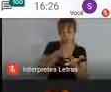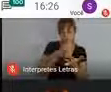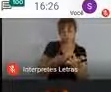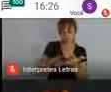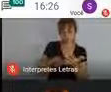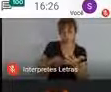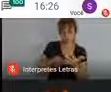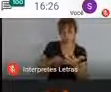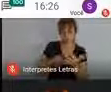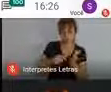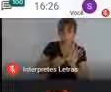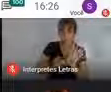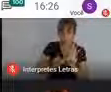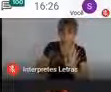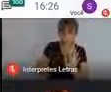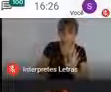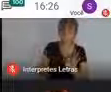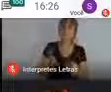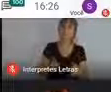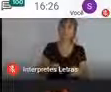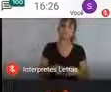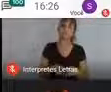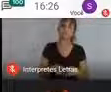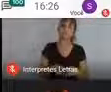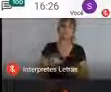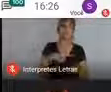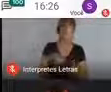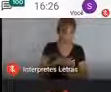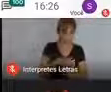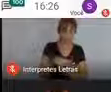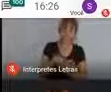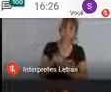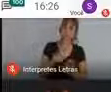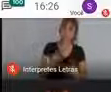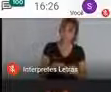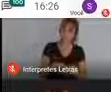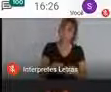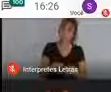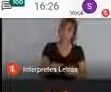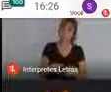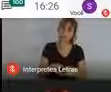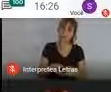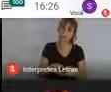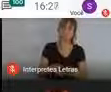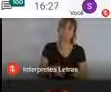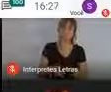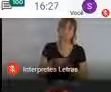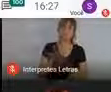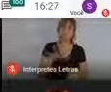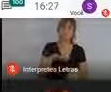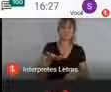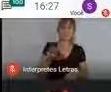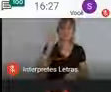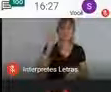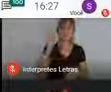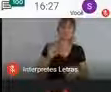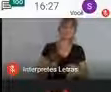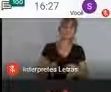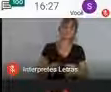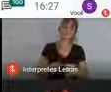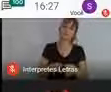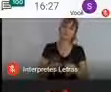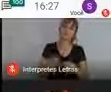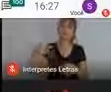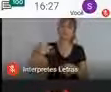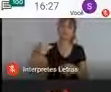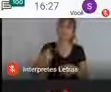em parceria com meus orientandos e ex-orientandos, aí no campo de Tomeaçu, e posteriormente